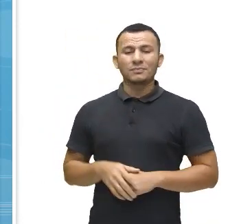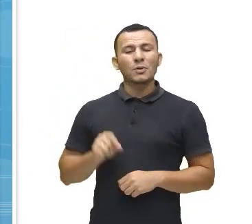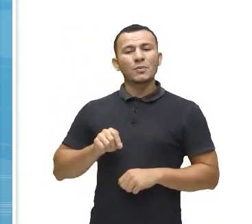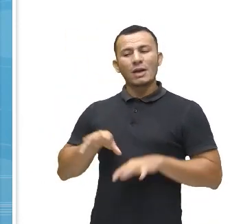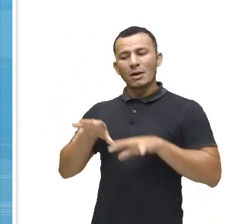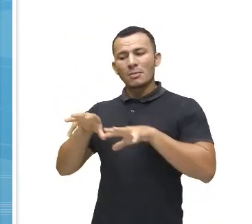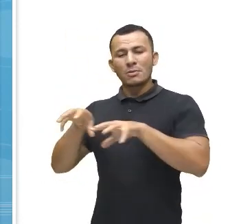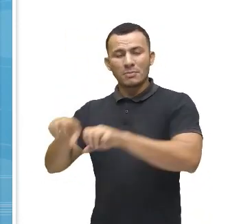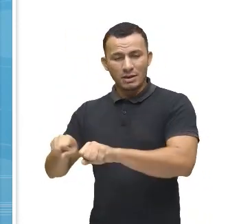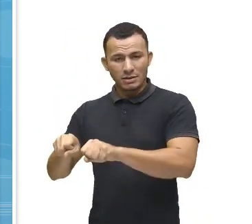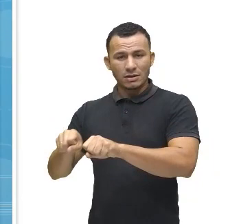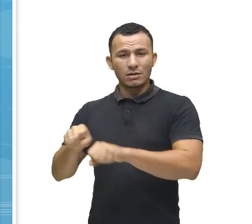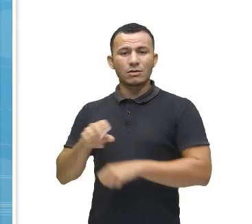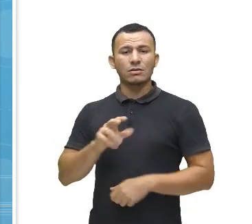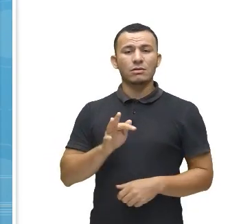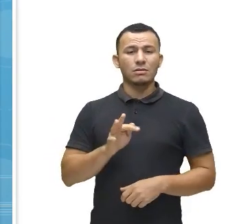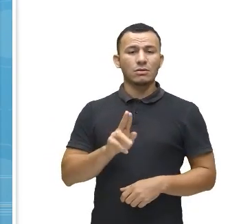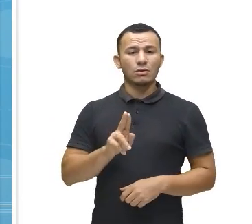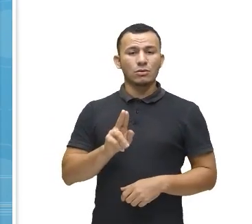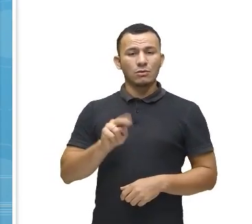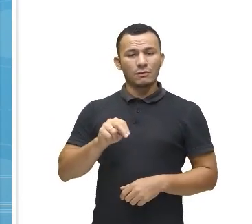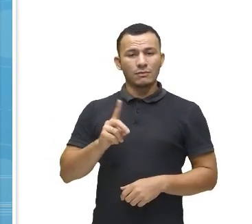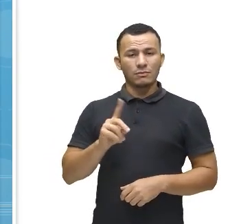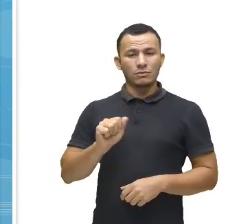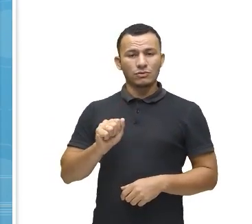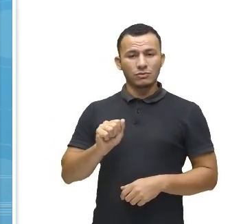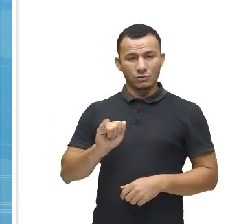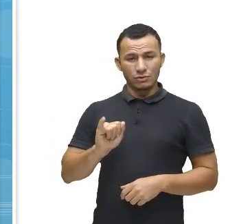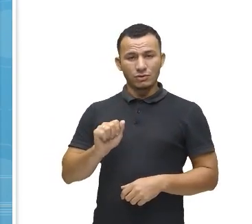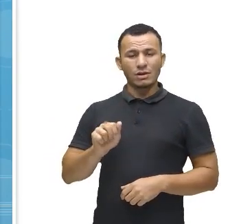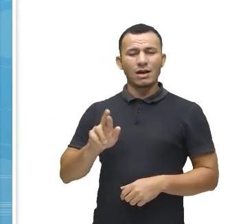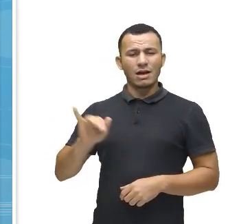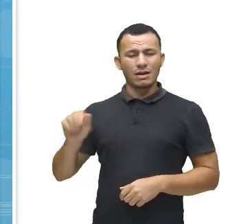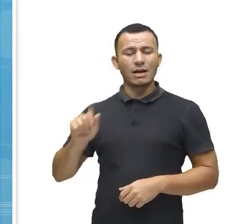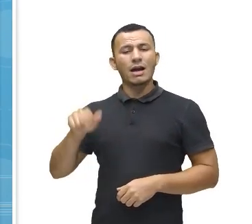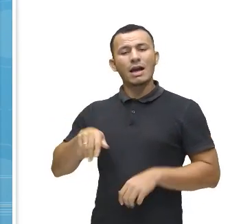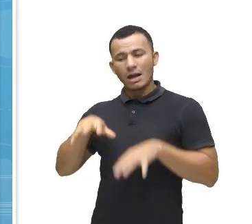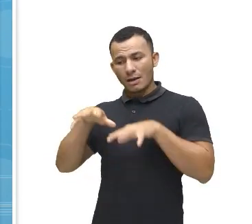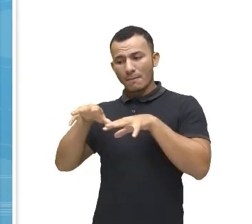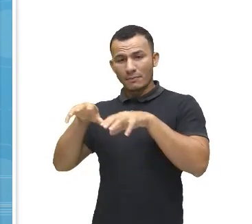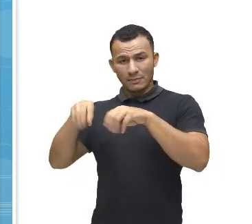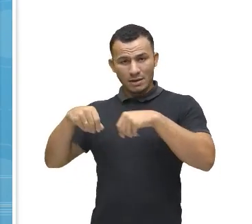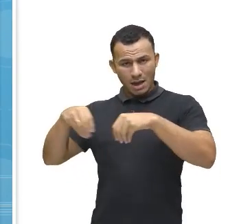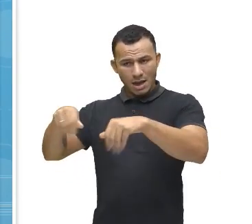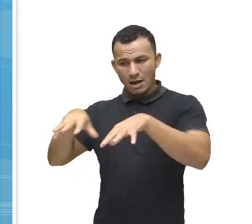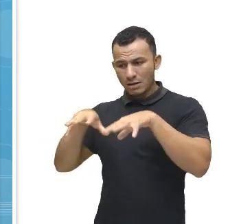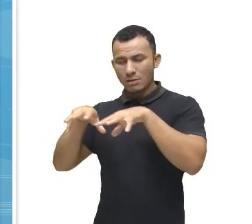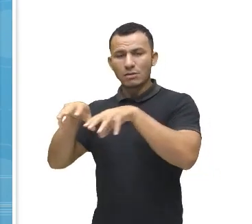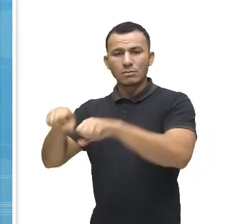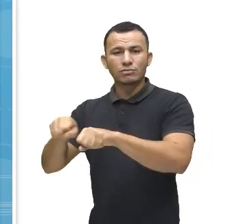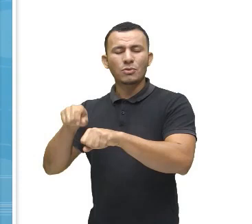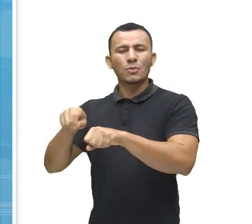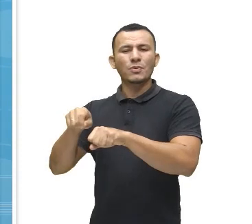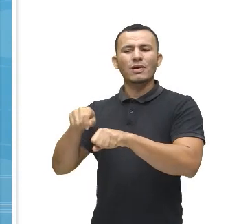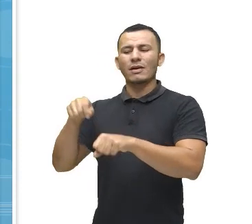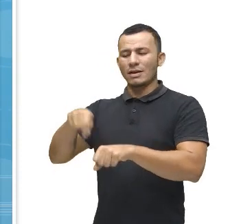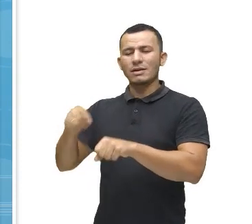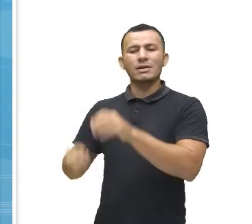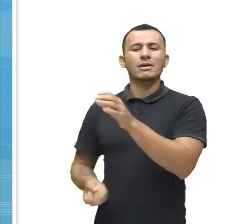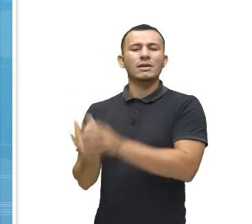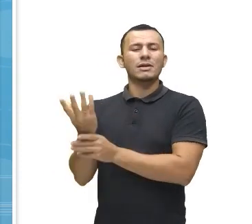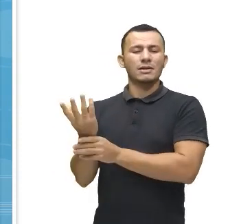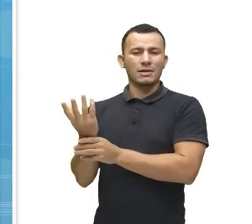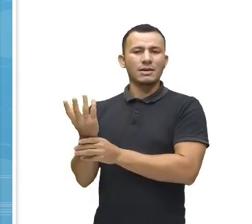apropriação fundiária. Muitas pessoas se apropriam de terras tradicionais para fins comerciais. E